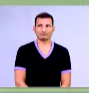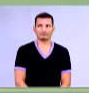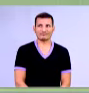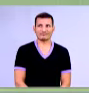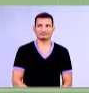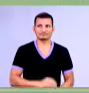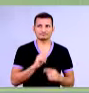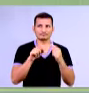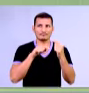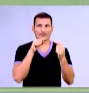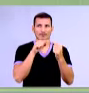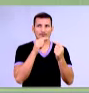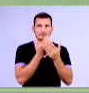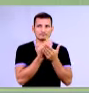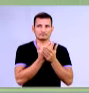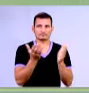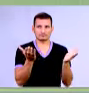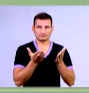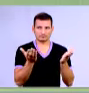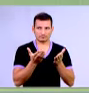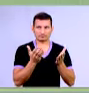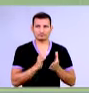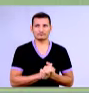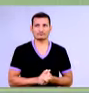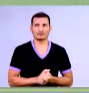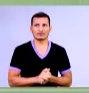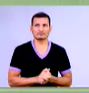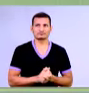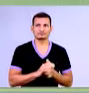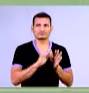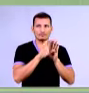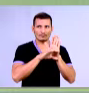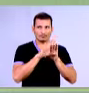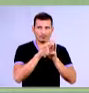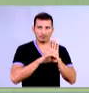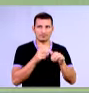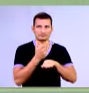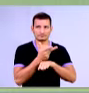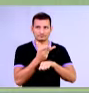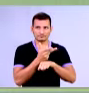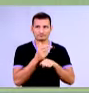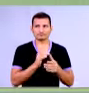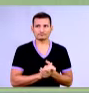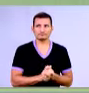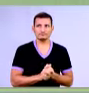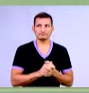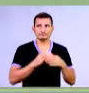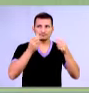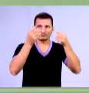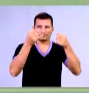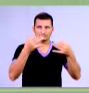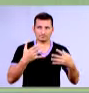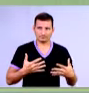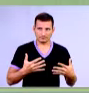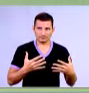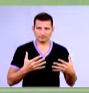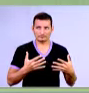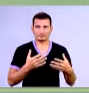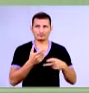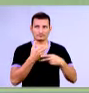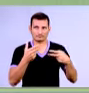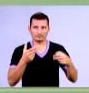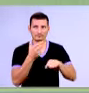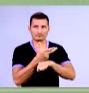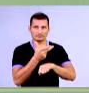Os objetivos da aula de hoje, acompanhem comigo, por favor. Conceituar multimídia, exemplificar recursos